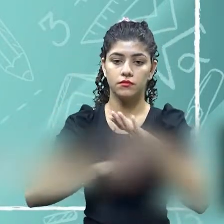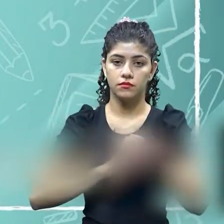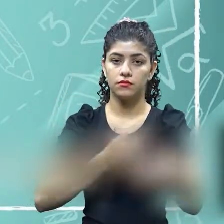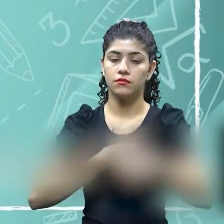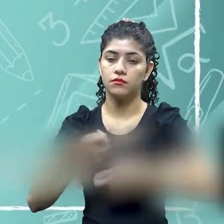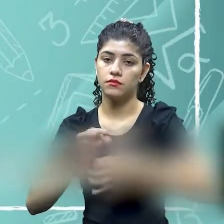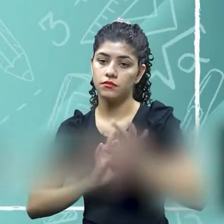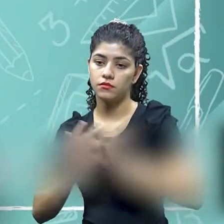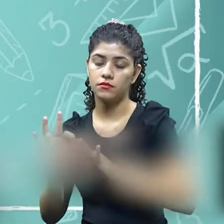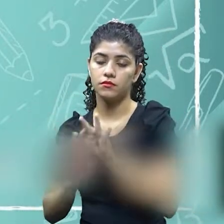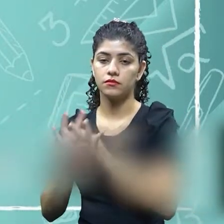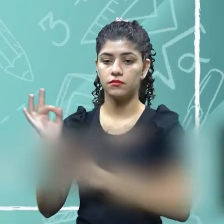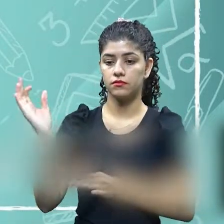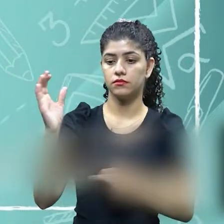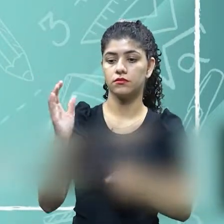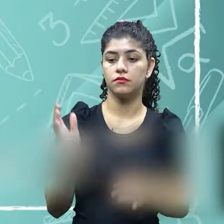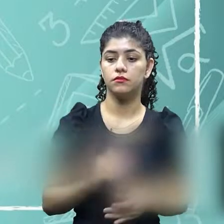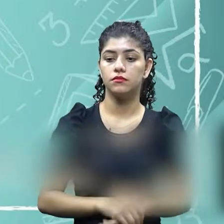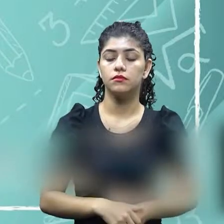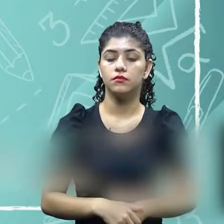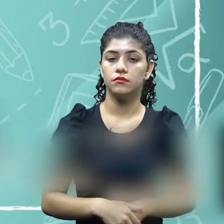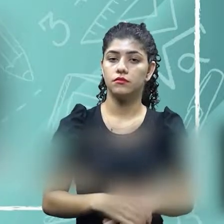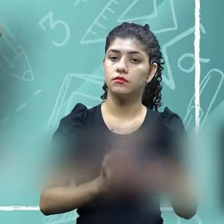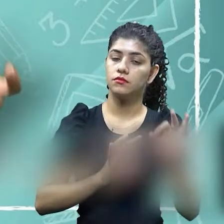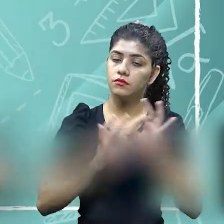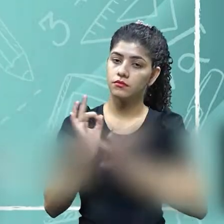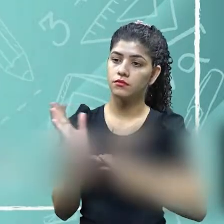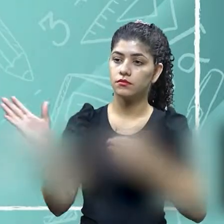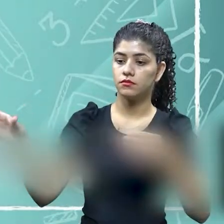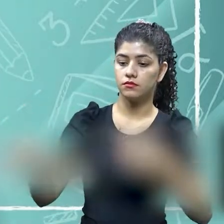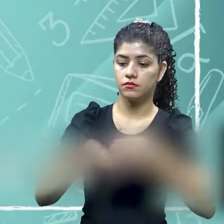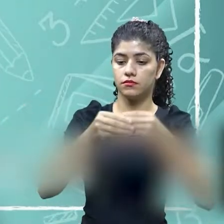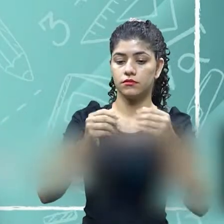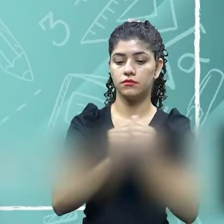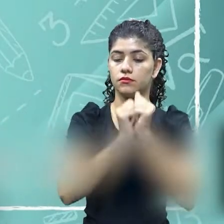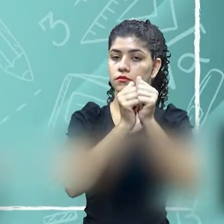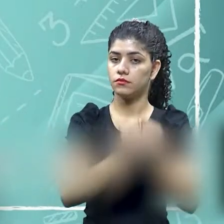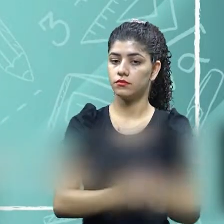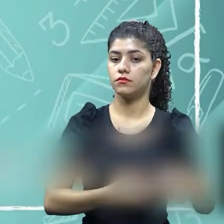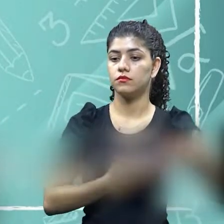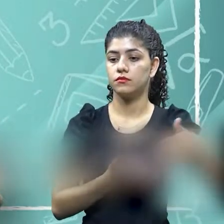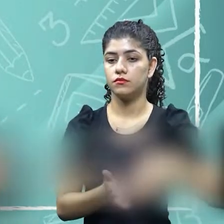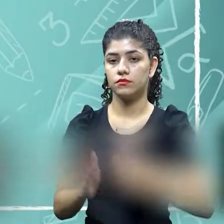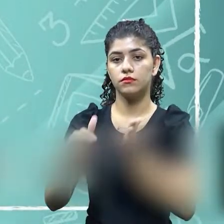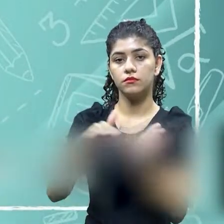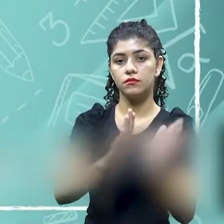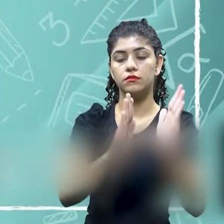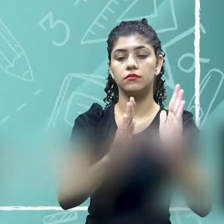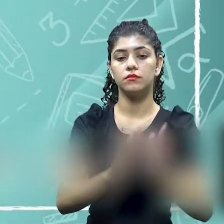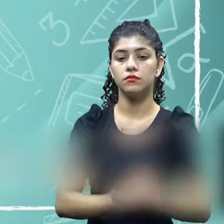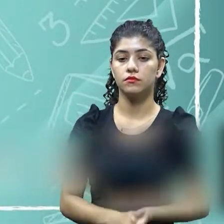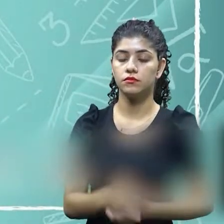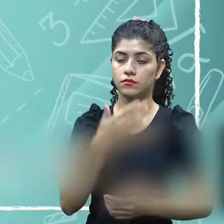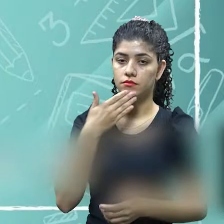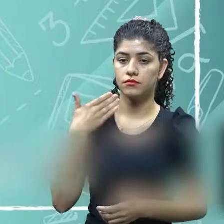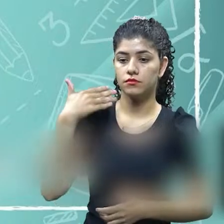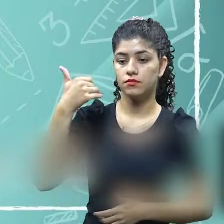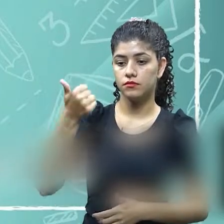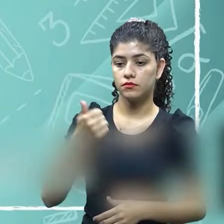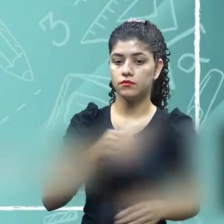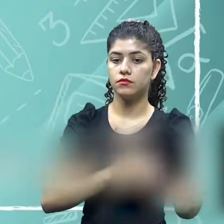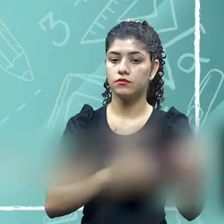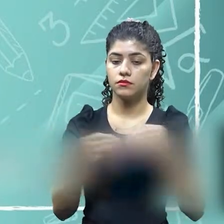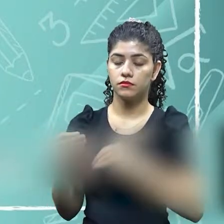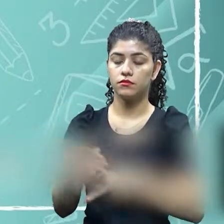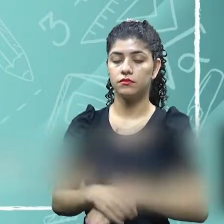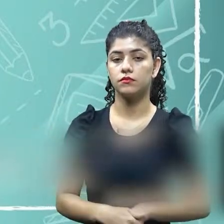outra empresa, ele organiza esses espaços afretando justamente para fazer uma carga em volume maior,